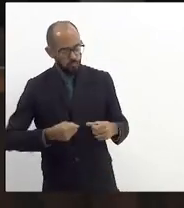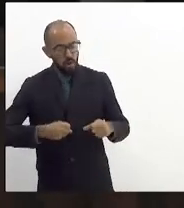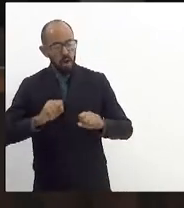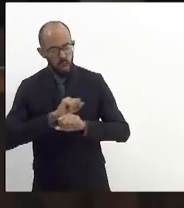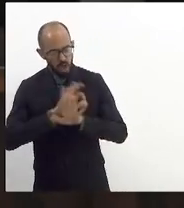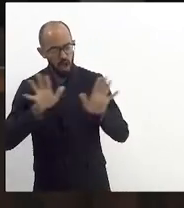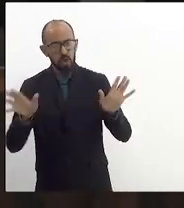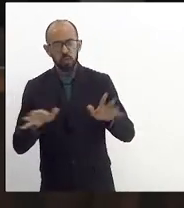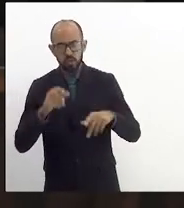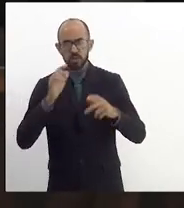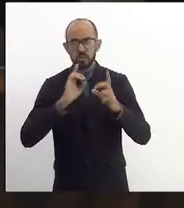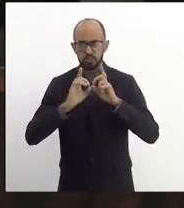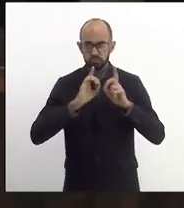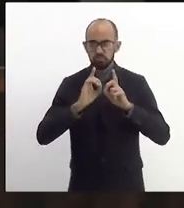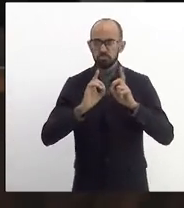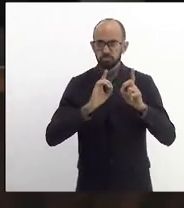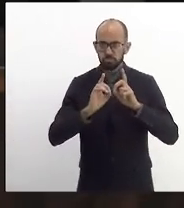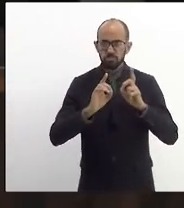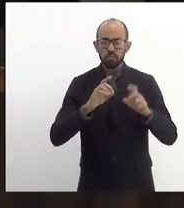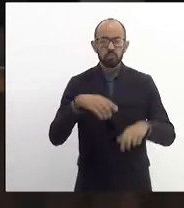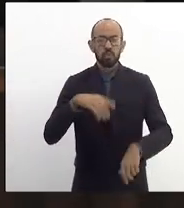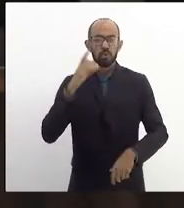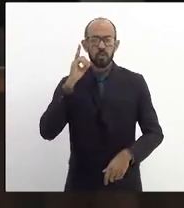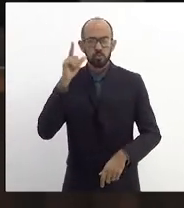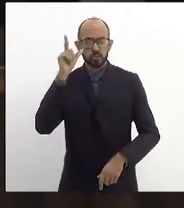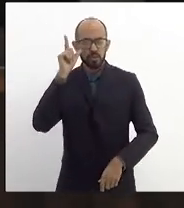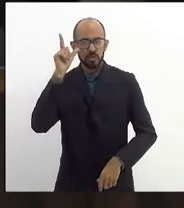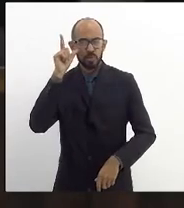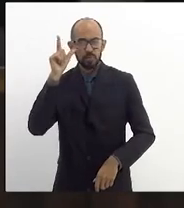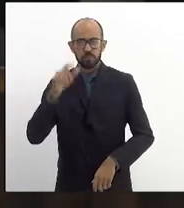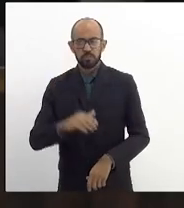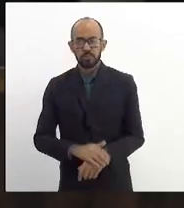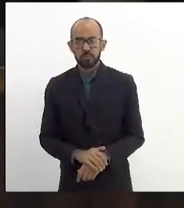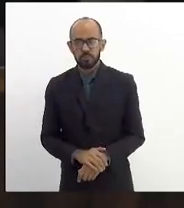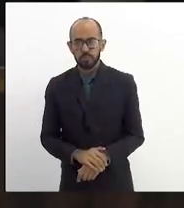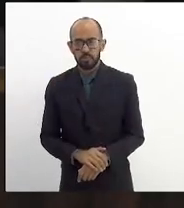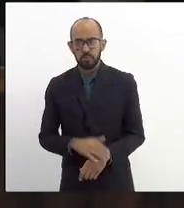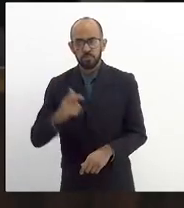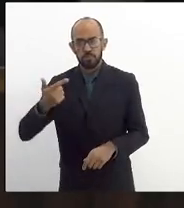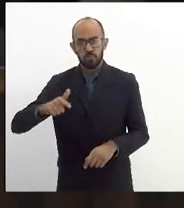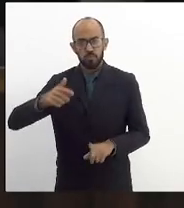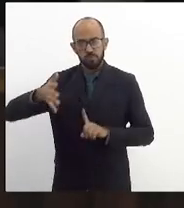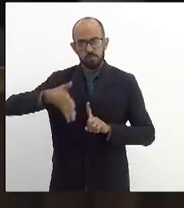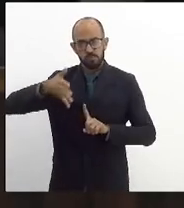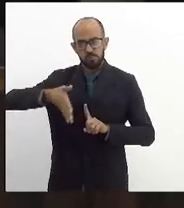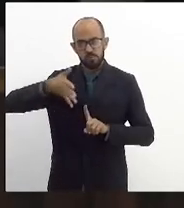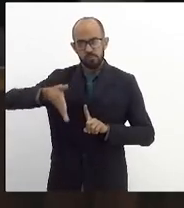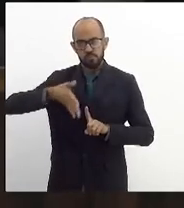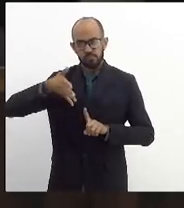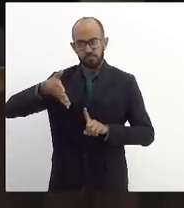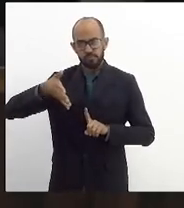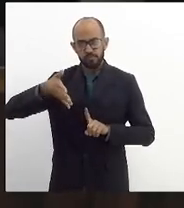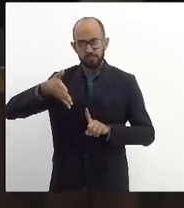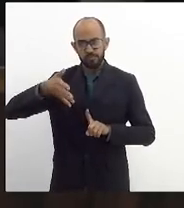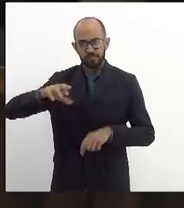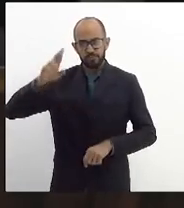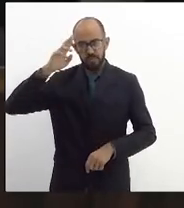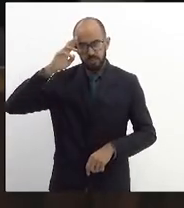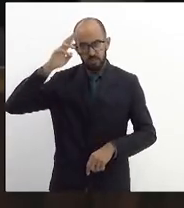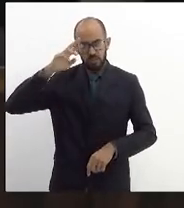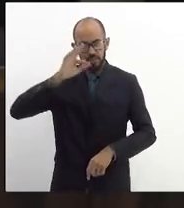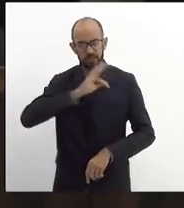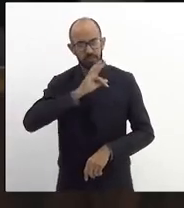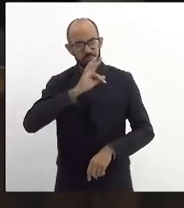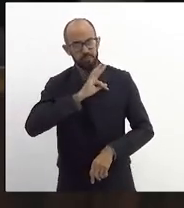Este diálogo se eu falo tempo tá dentro do Siena próximo a hora do oral e escrita é a nobre muito